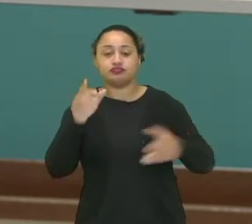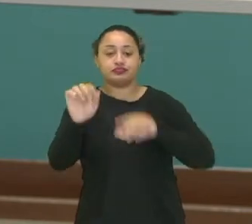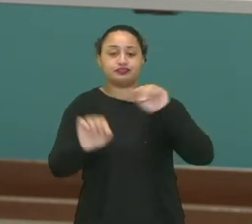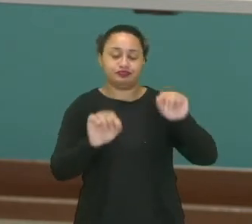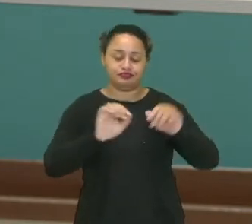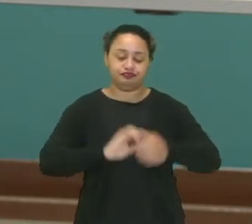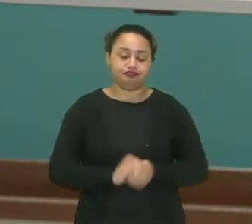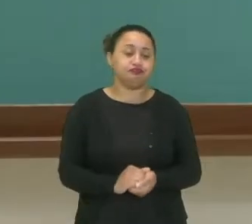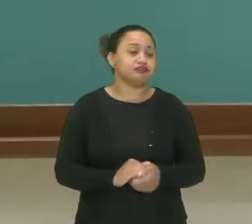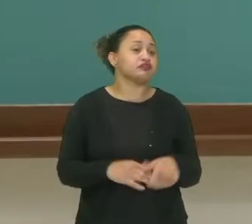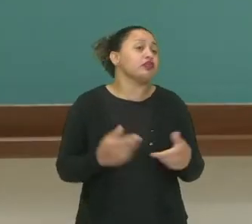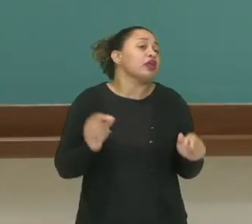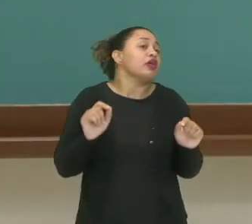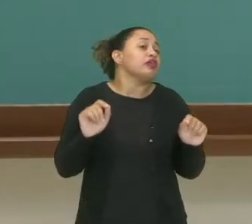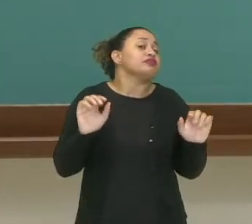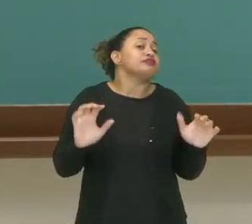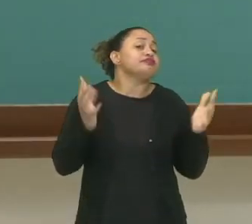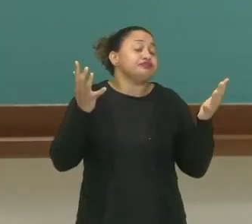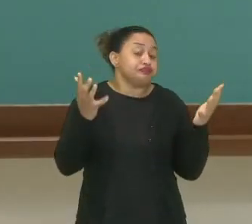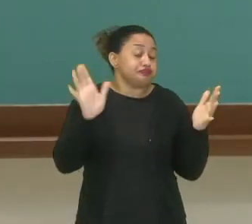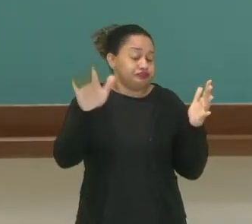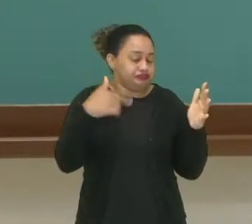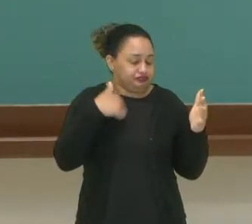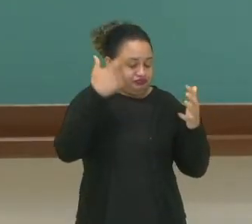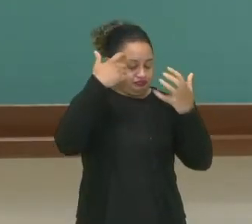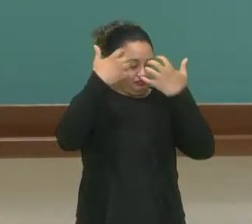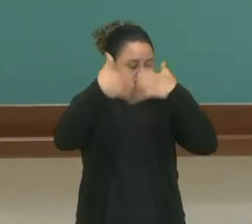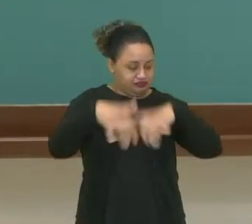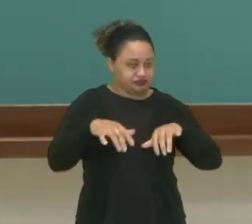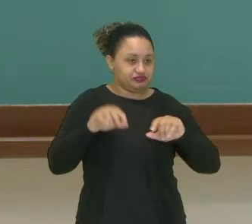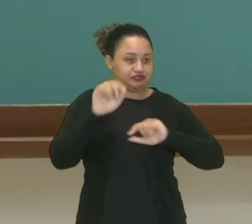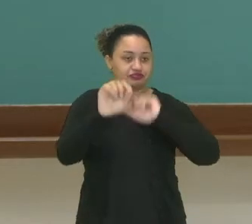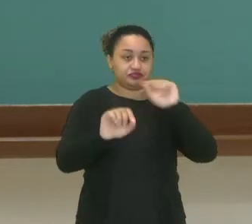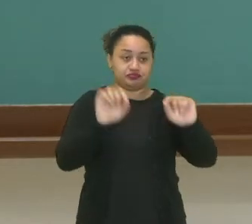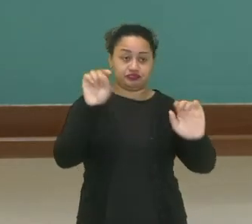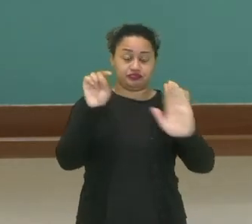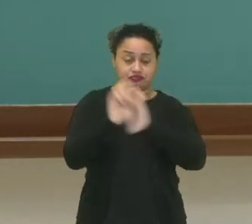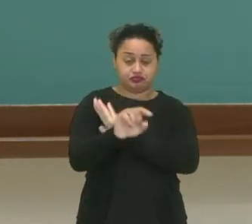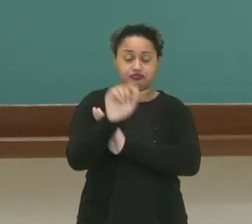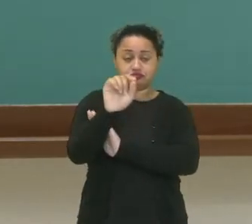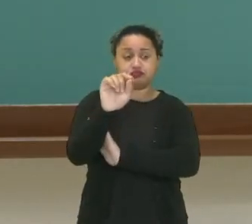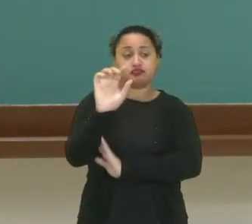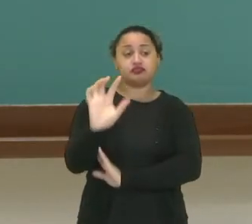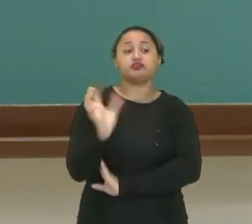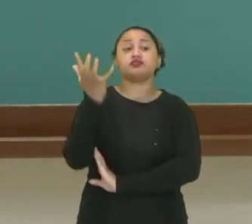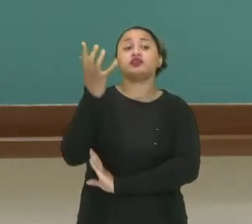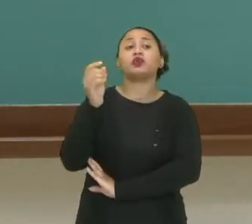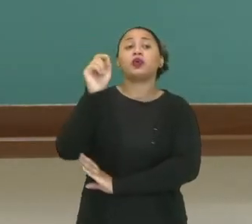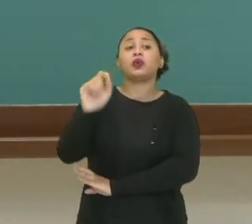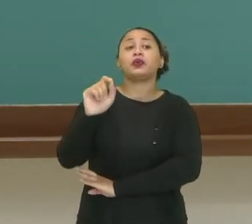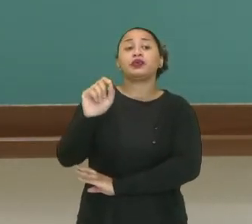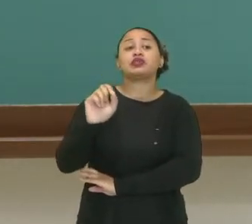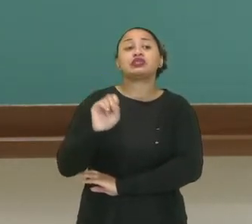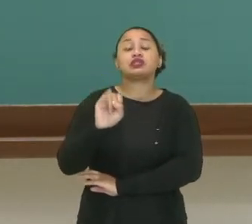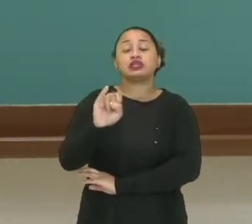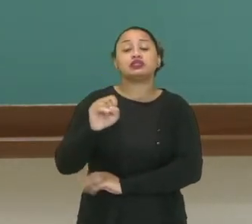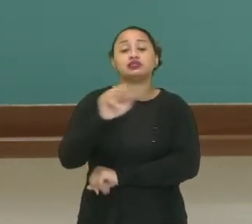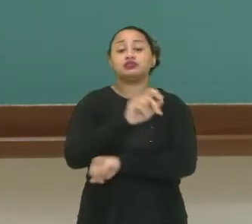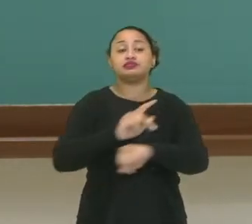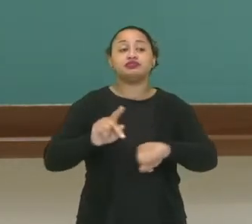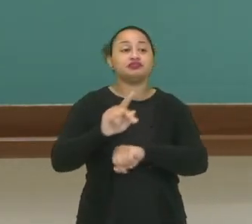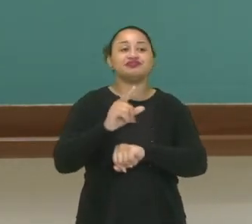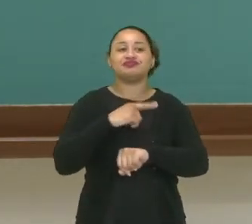que acontecerá, pense comigo, questão na tela. O que acontecerá se o país não